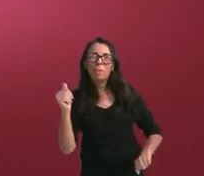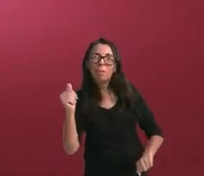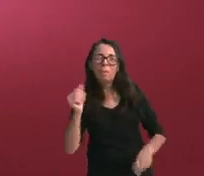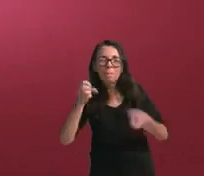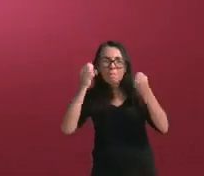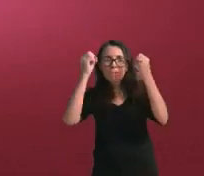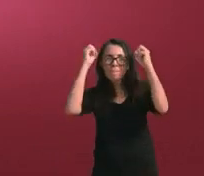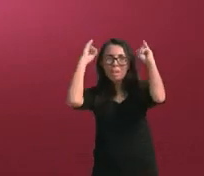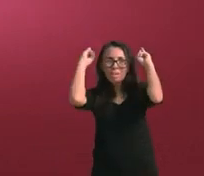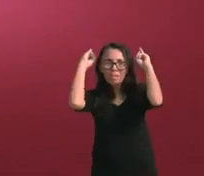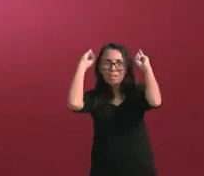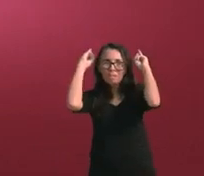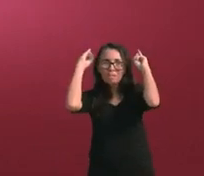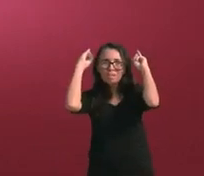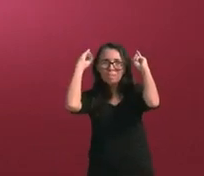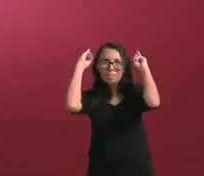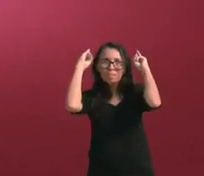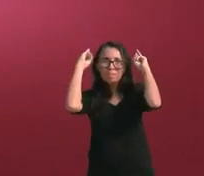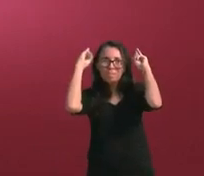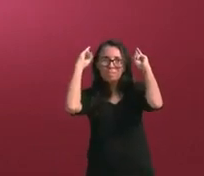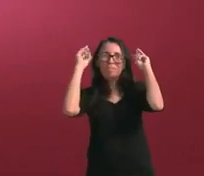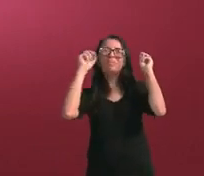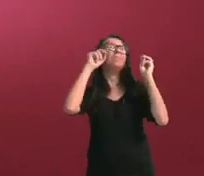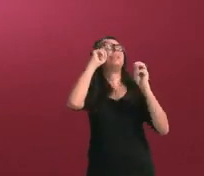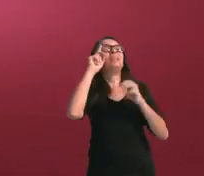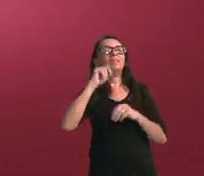os propósitos que